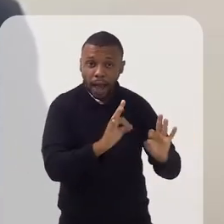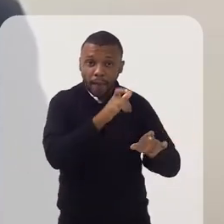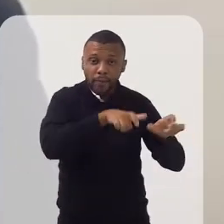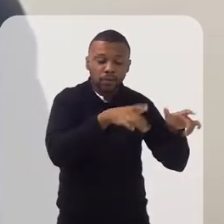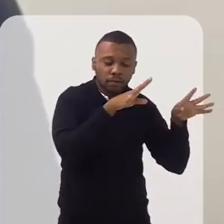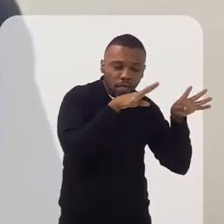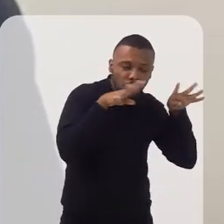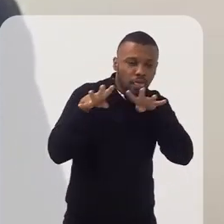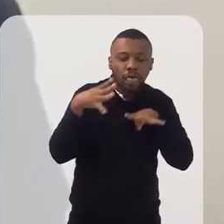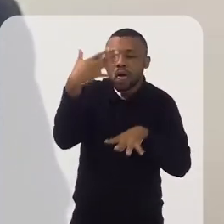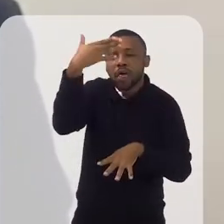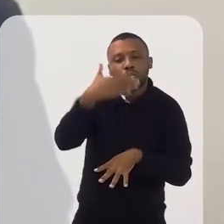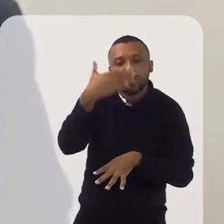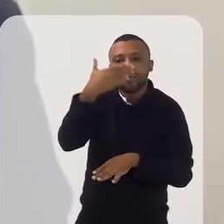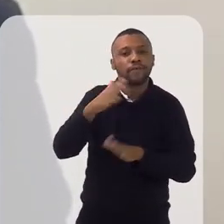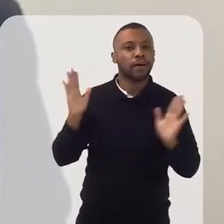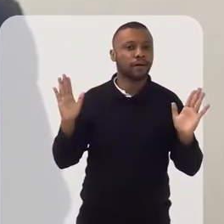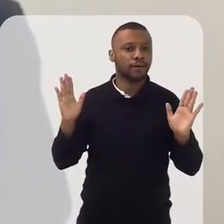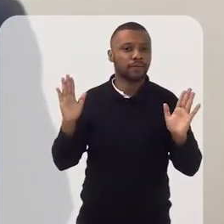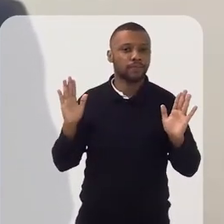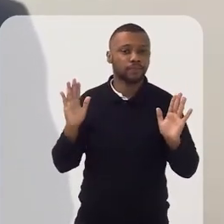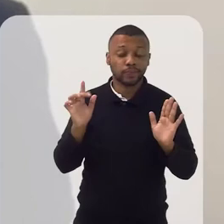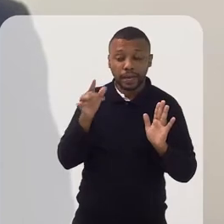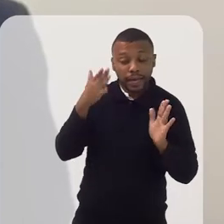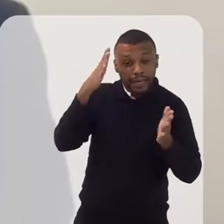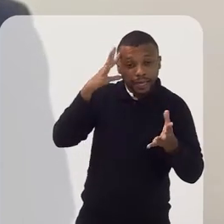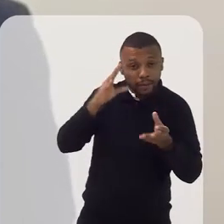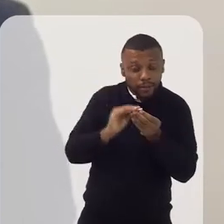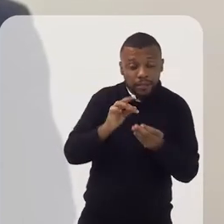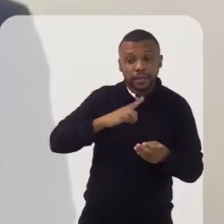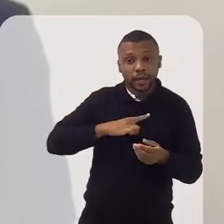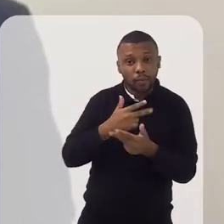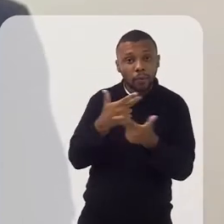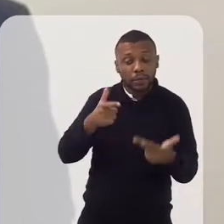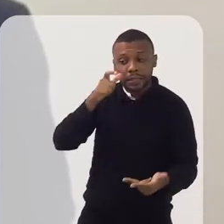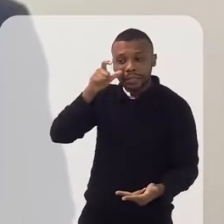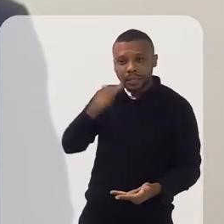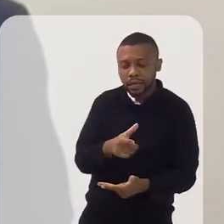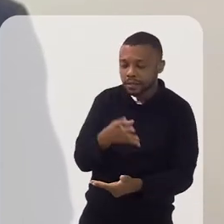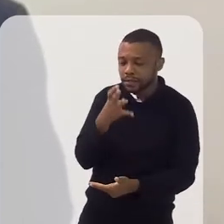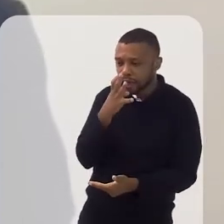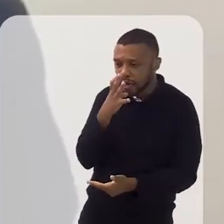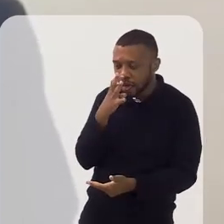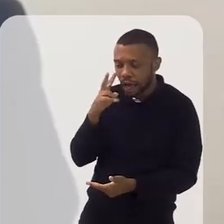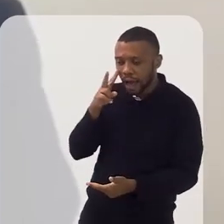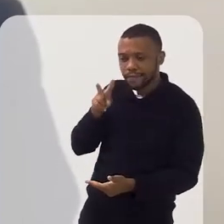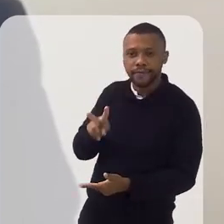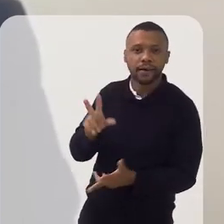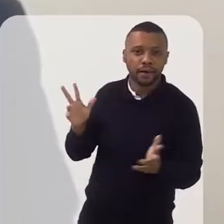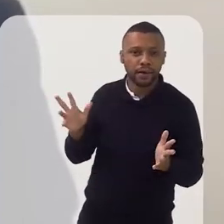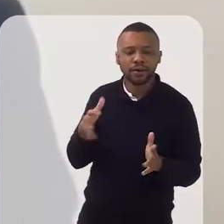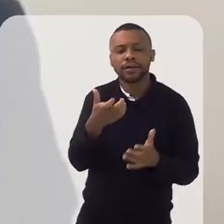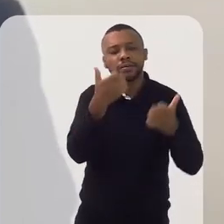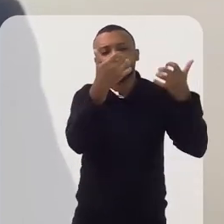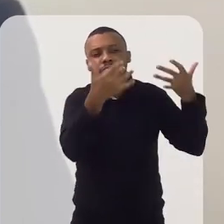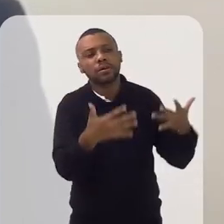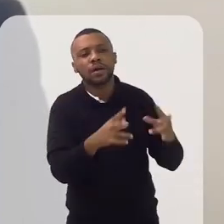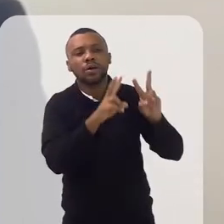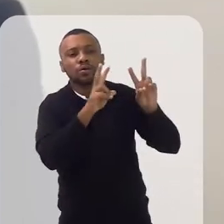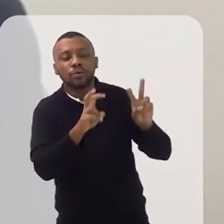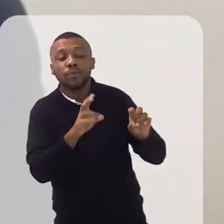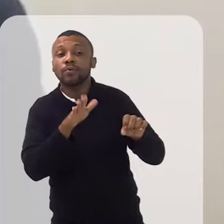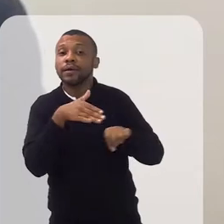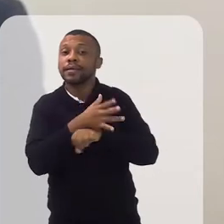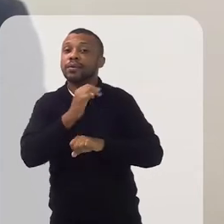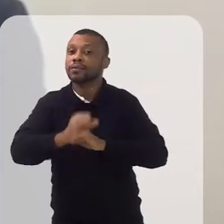ou conhecer, ou ter a oportunidade de saber que ali tem algo a ser visto, algo de interesse. Queria saber com você sobre essa questão